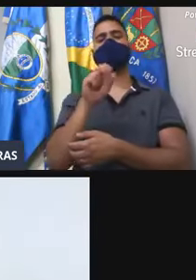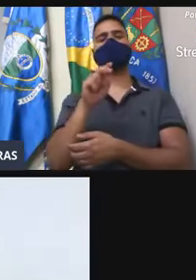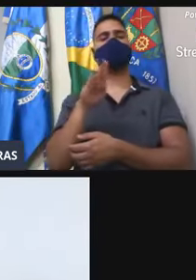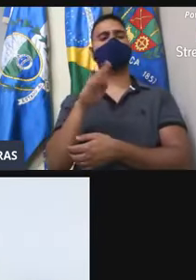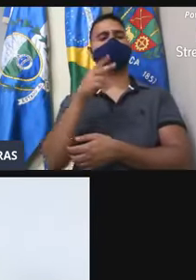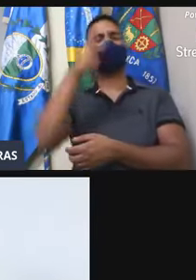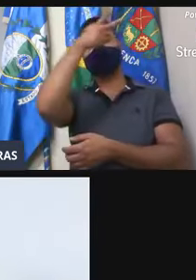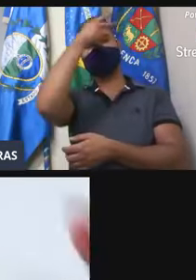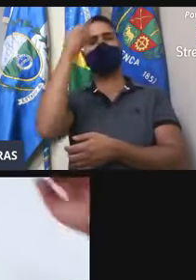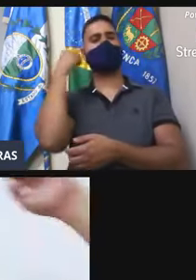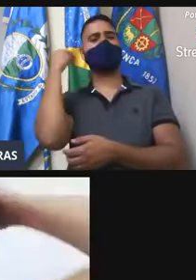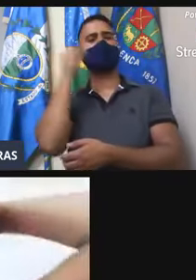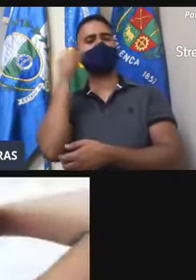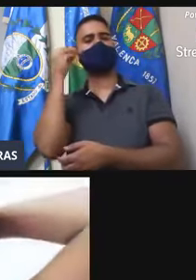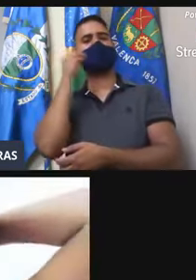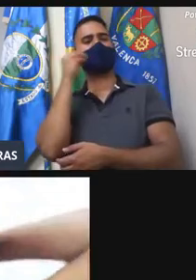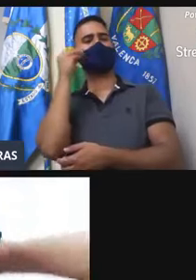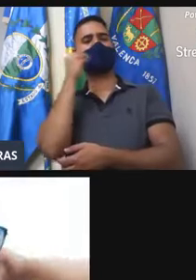fazendo